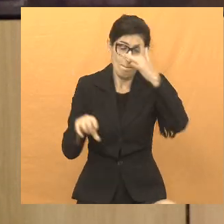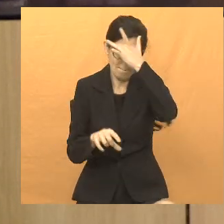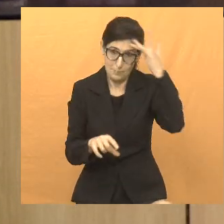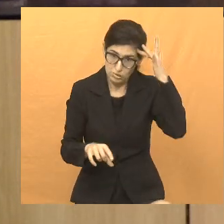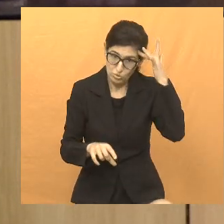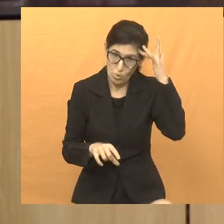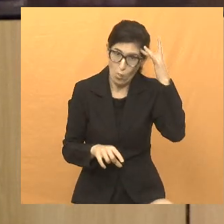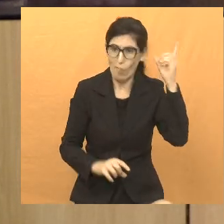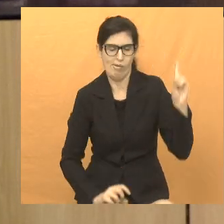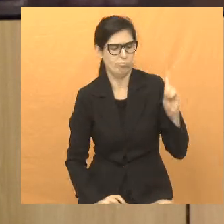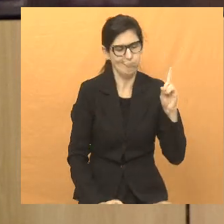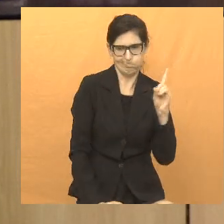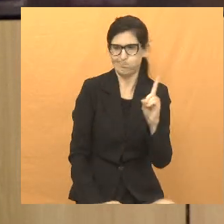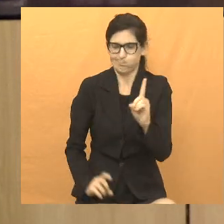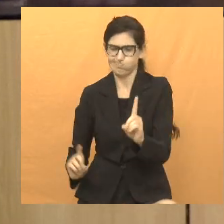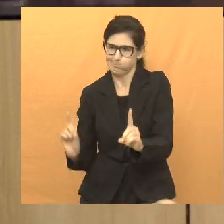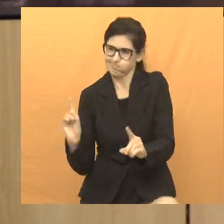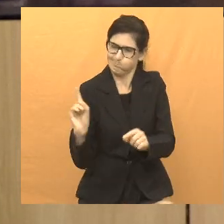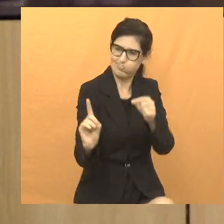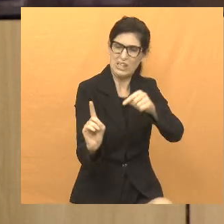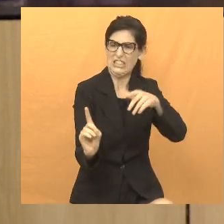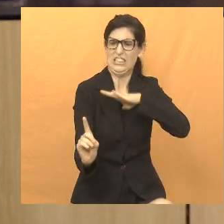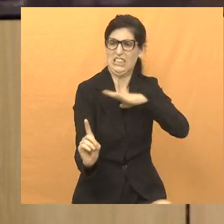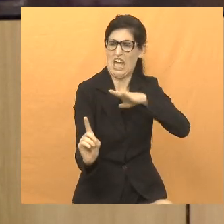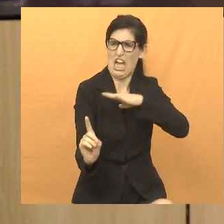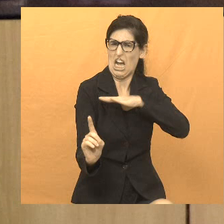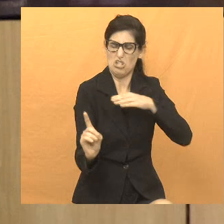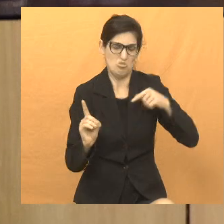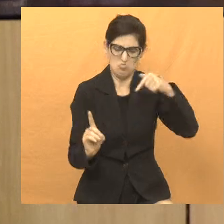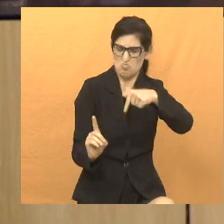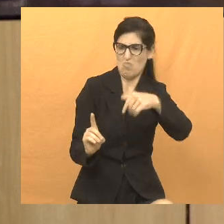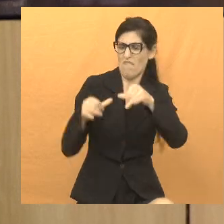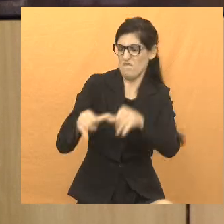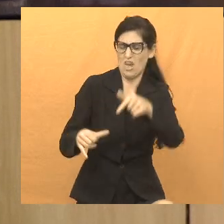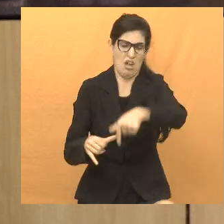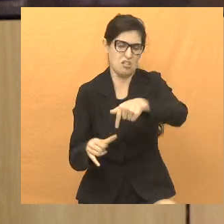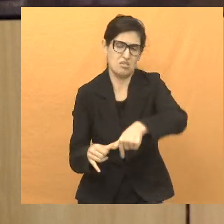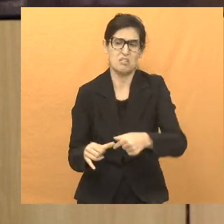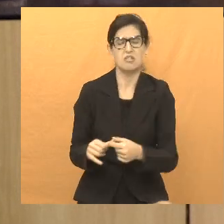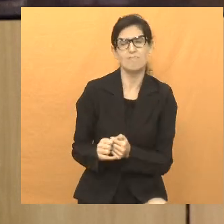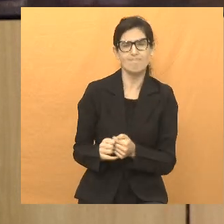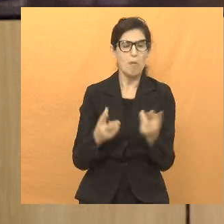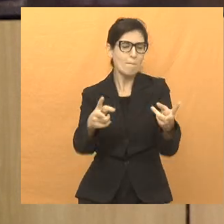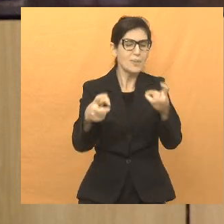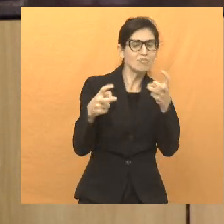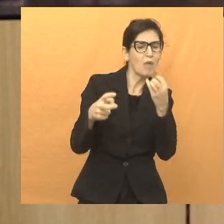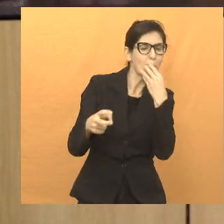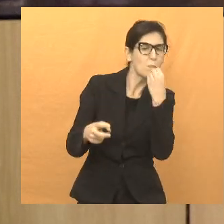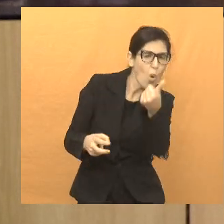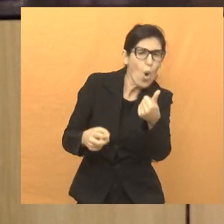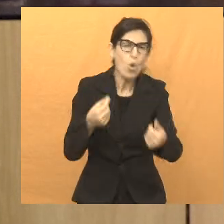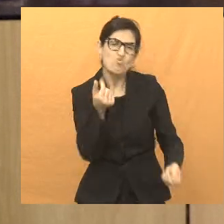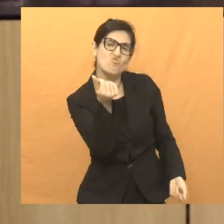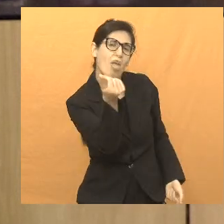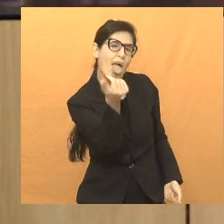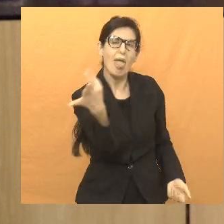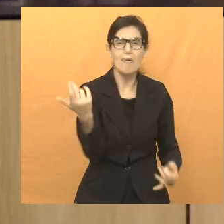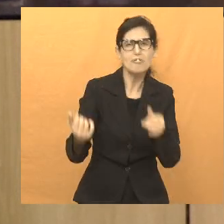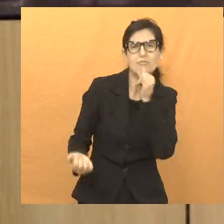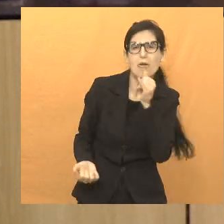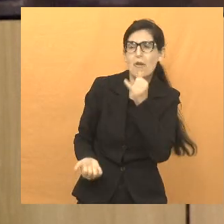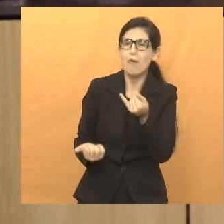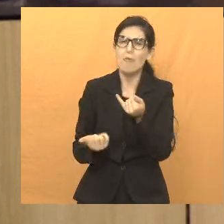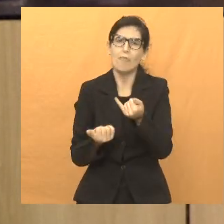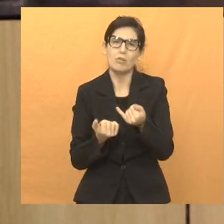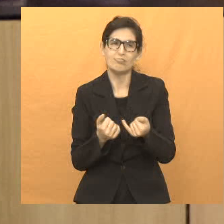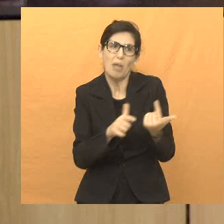são flutuantes, né? Elas ficam um tempo em Jacareí, aqui tem mais condição de alguma coisa, elas ficam um tempo aqui, começa a pegar no pé, elas vão